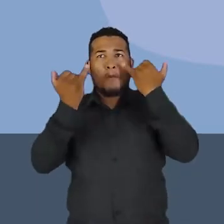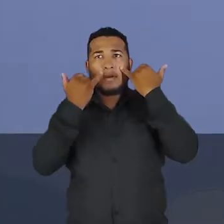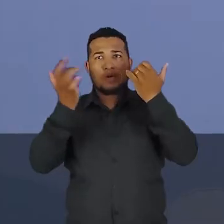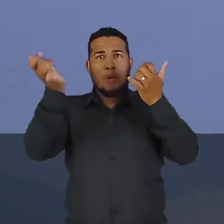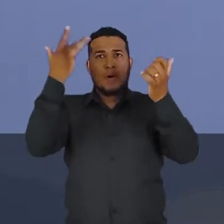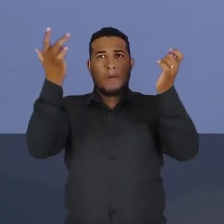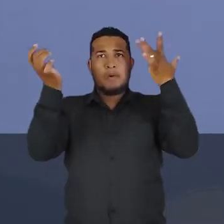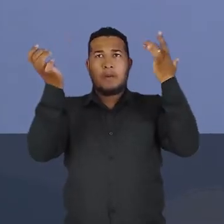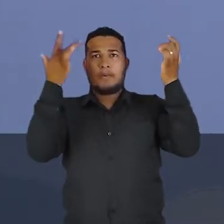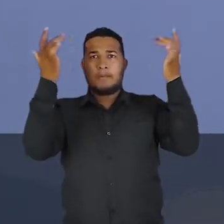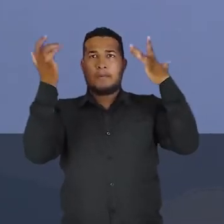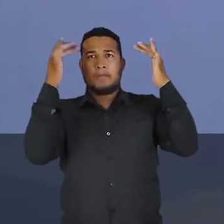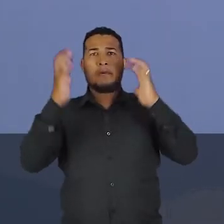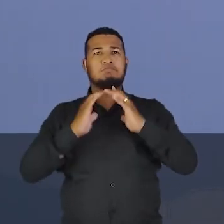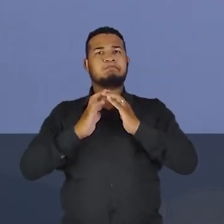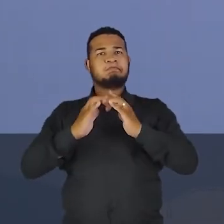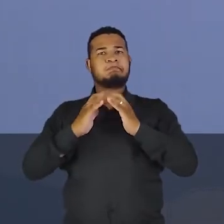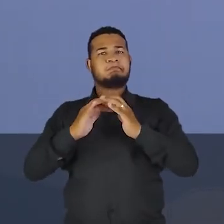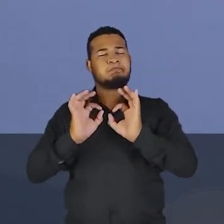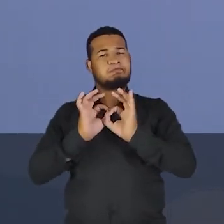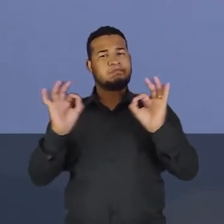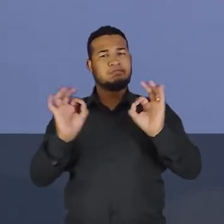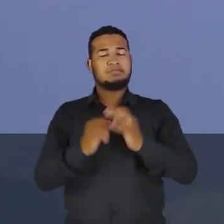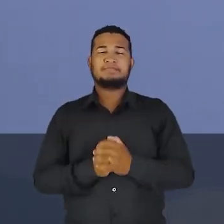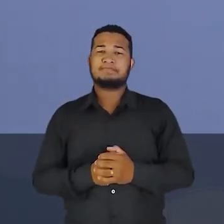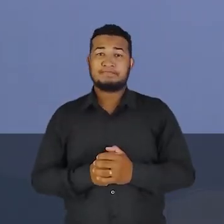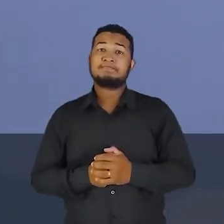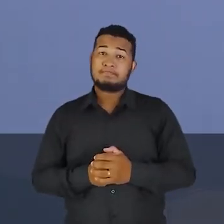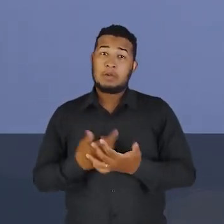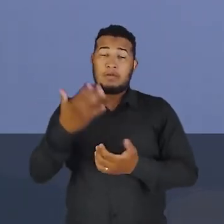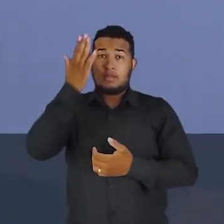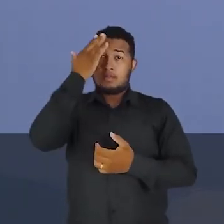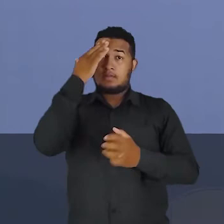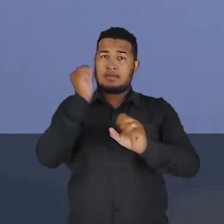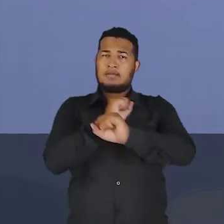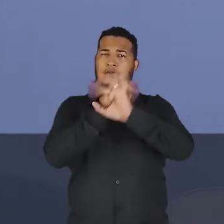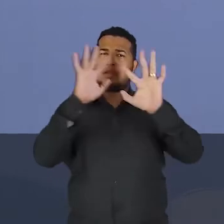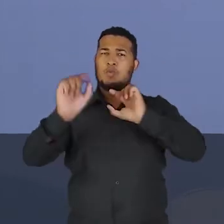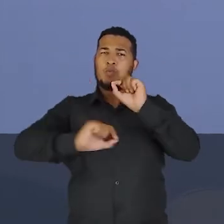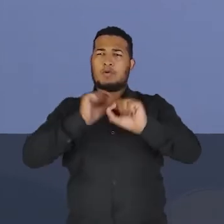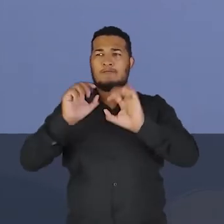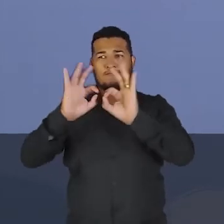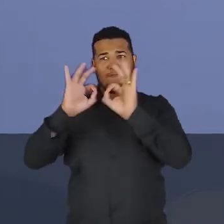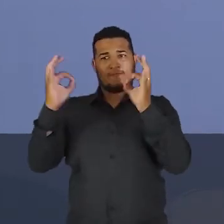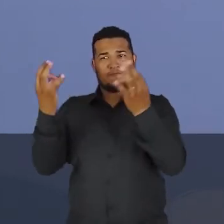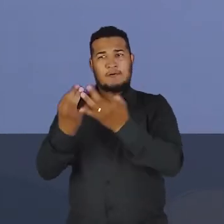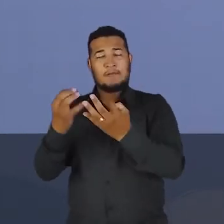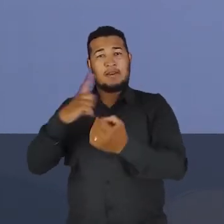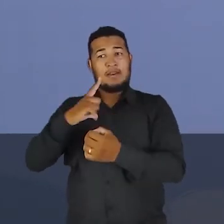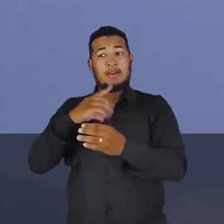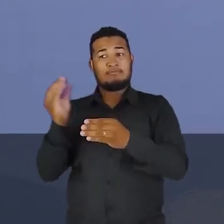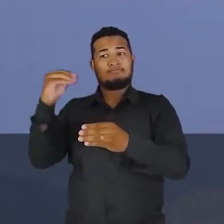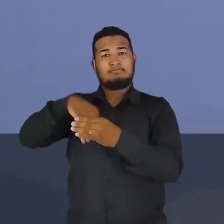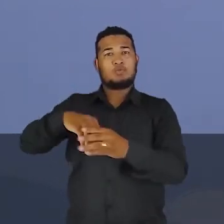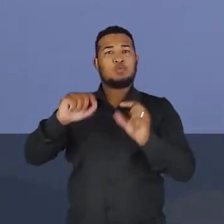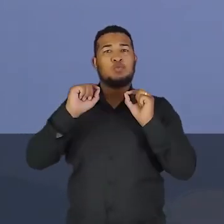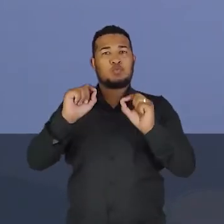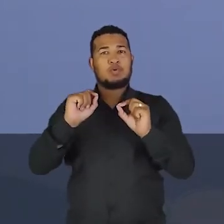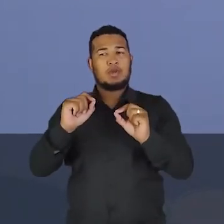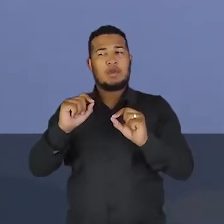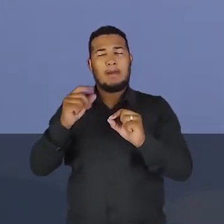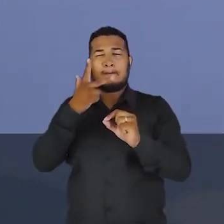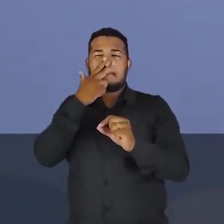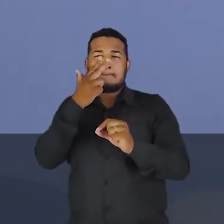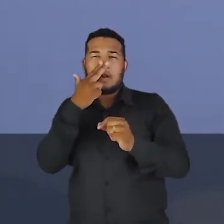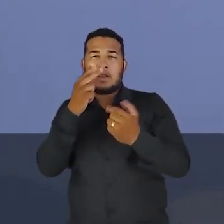informações. Pois bem, nós entendemos que a família é composta por um